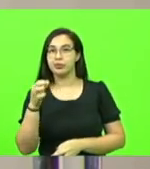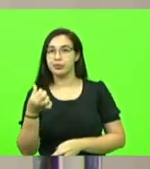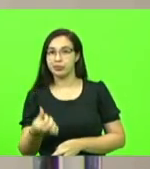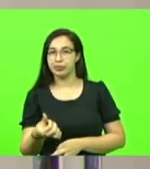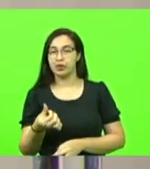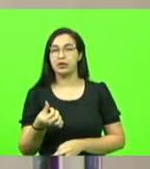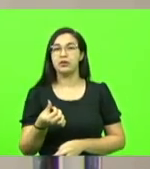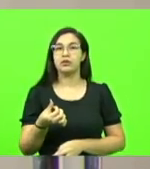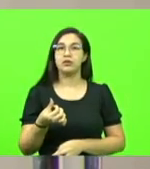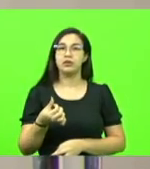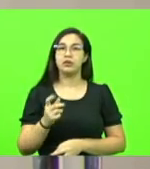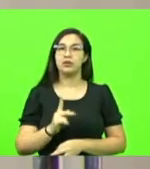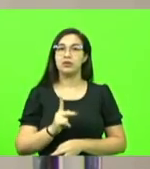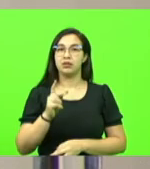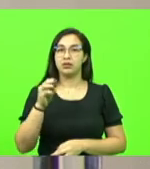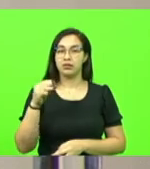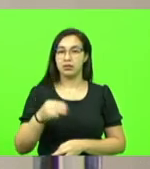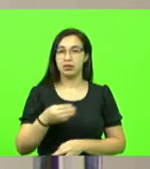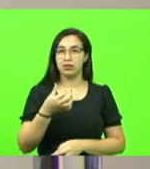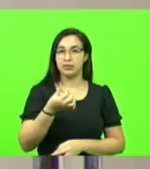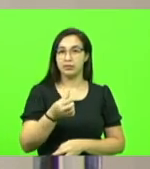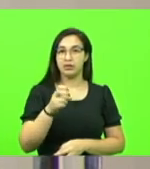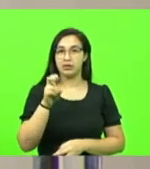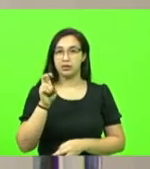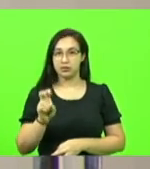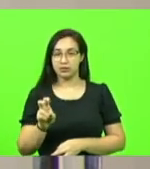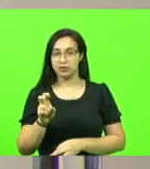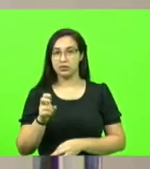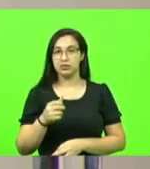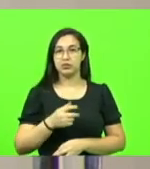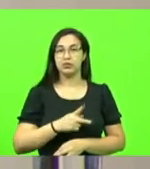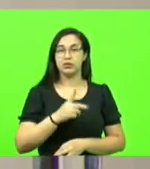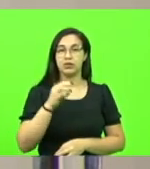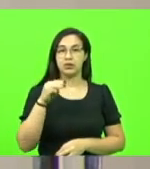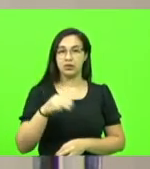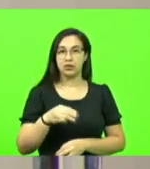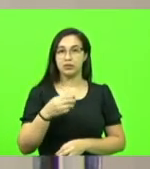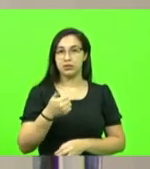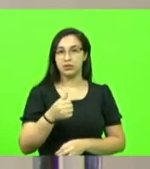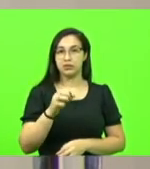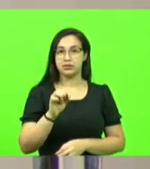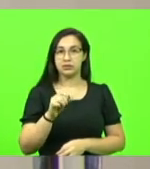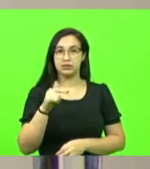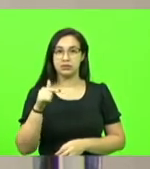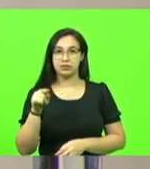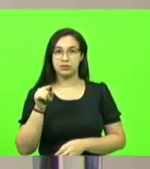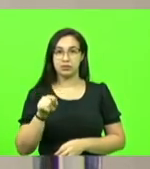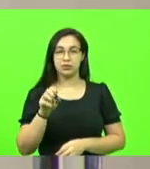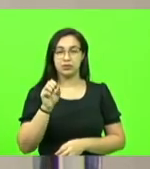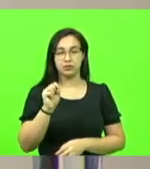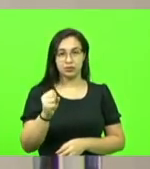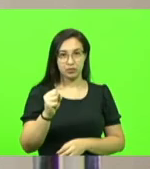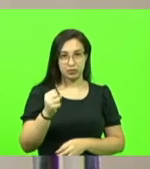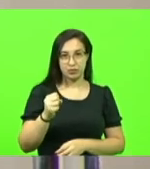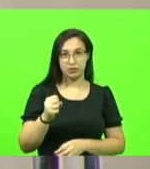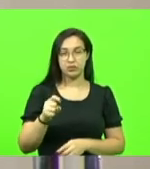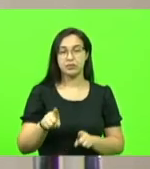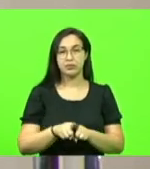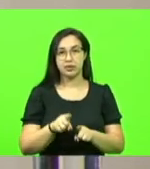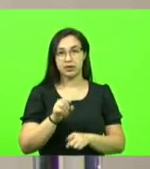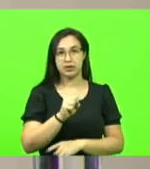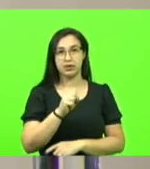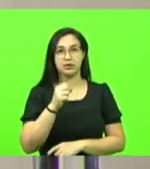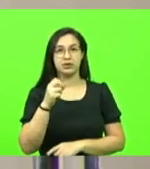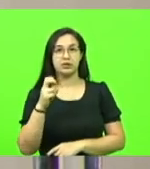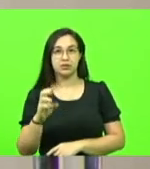Botuverá, quilômetro 65.4, e Vidal Ramos, quilômetro 107.8, entroncamento com a rodovia SC 110. Deputados